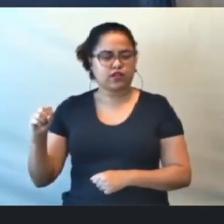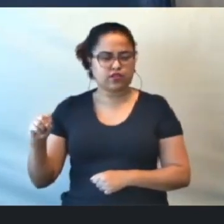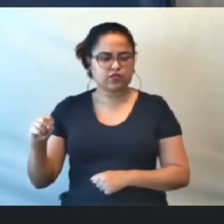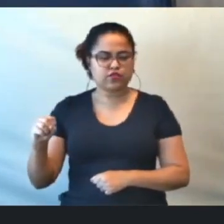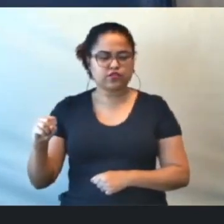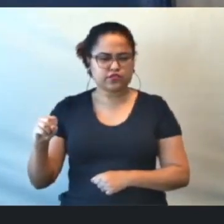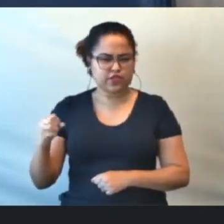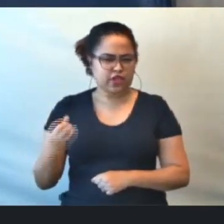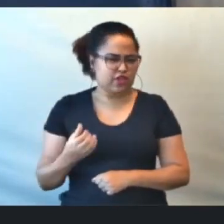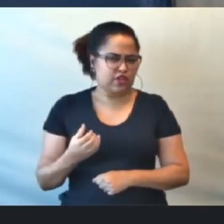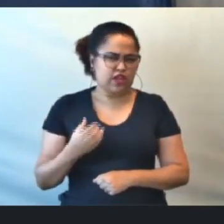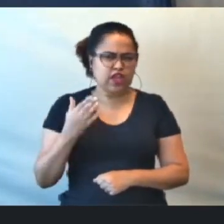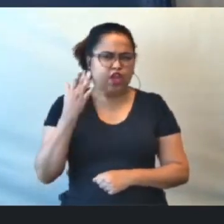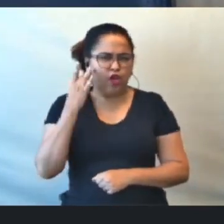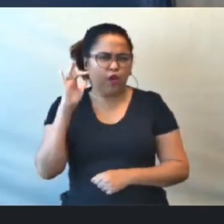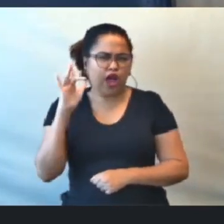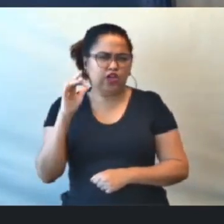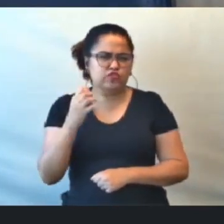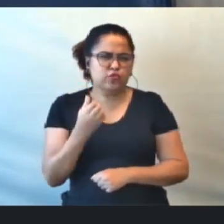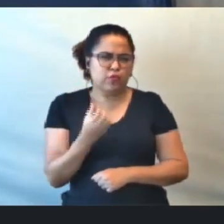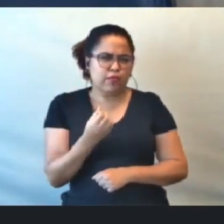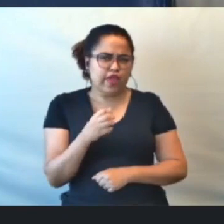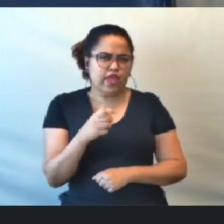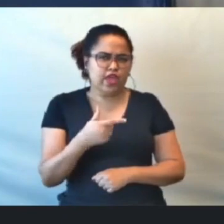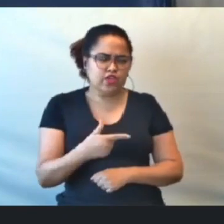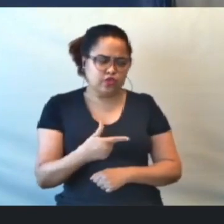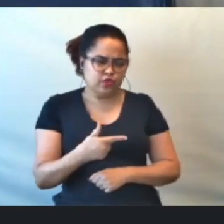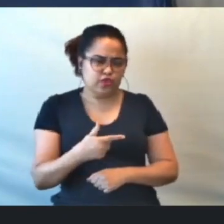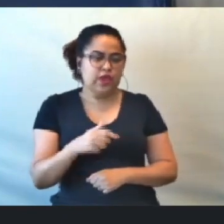Avenida Antônio Carlos, 6627, sala